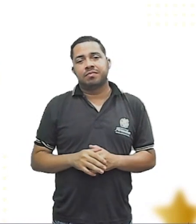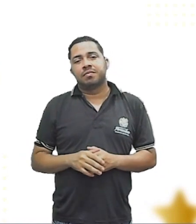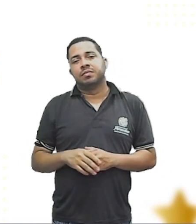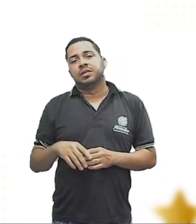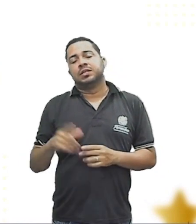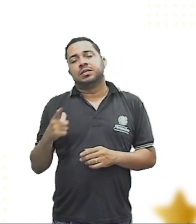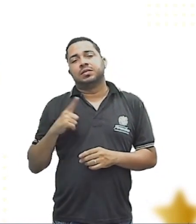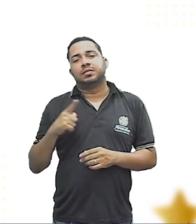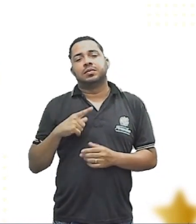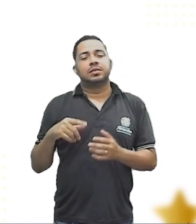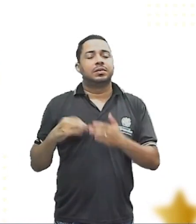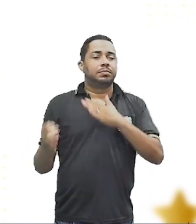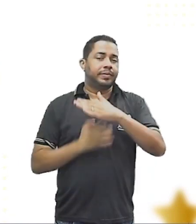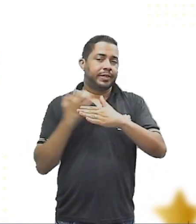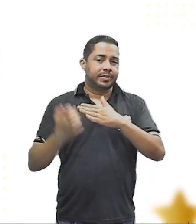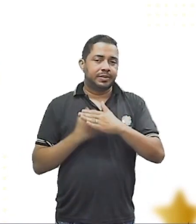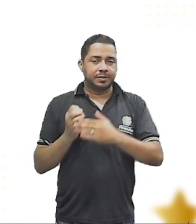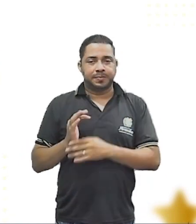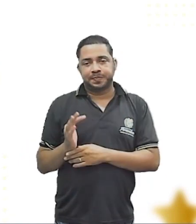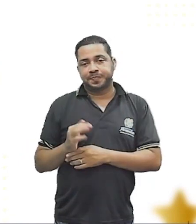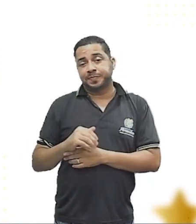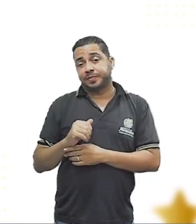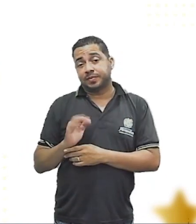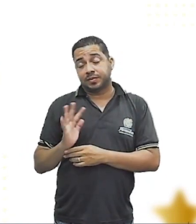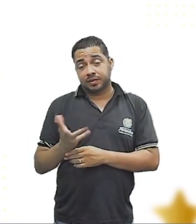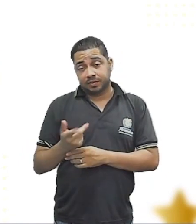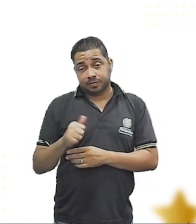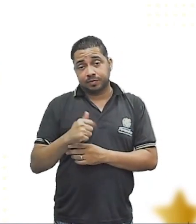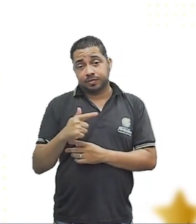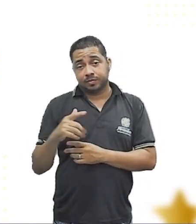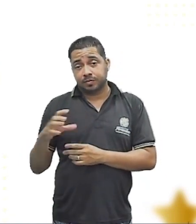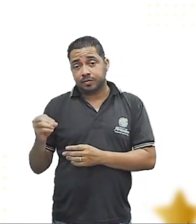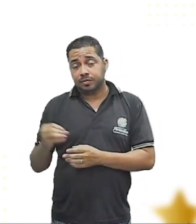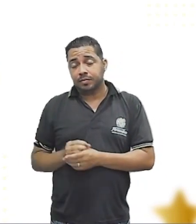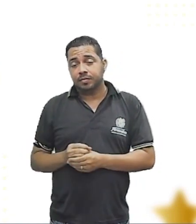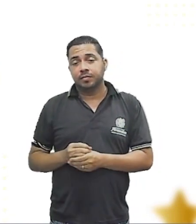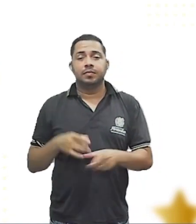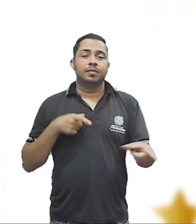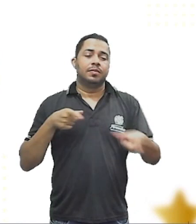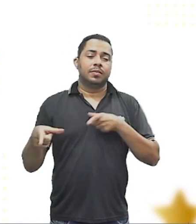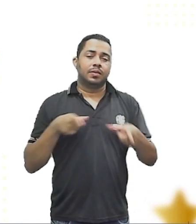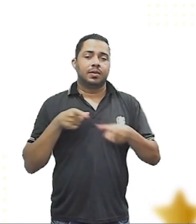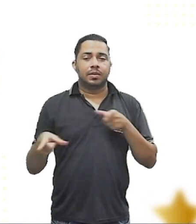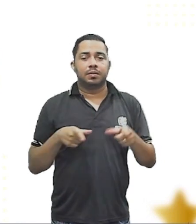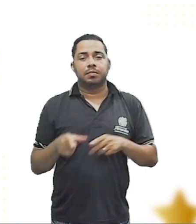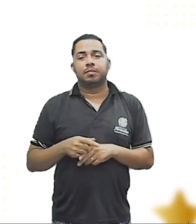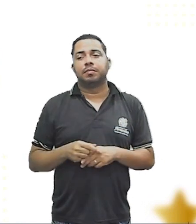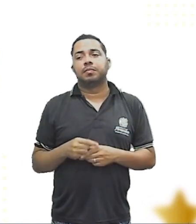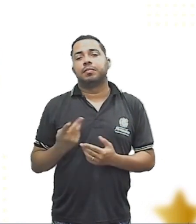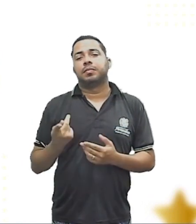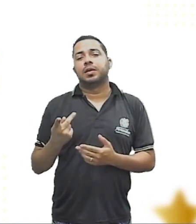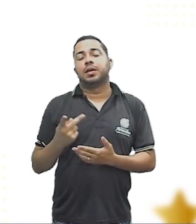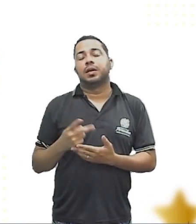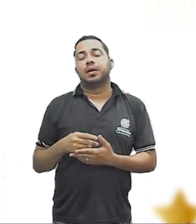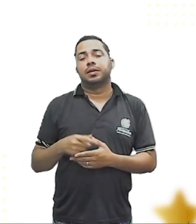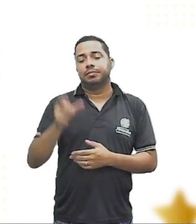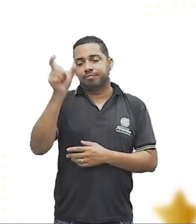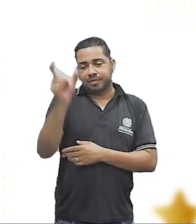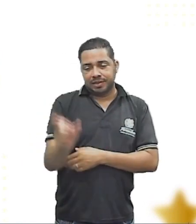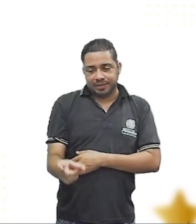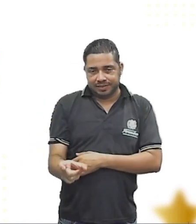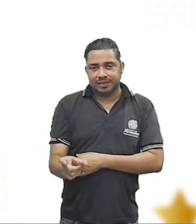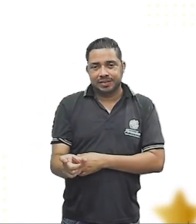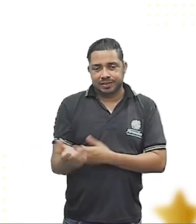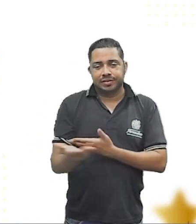da empresa, todas as ações voltadas para trabalhar a imagem e o relacionamento com o